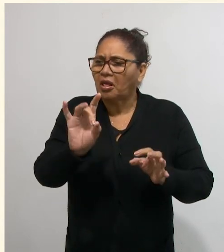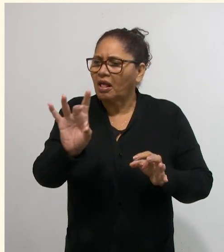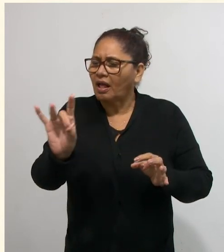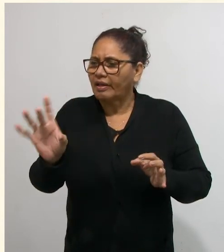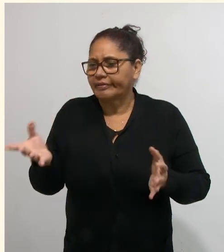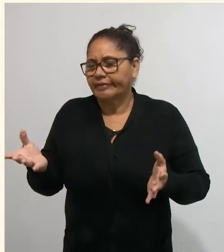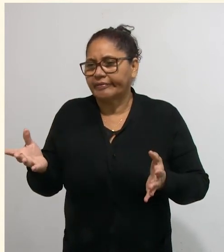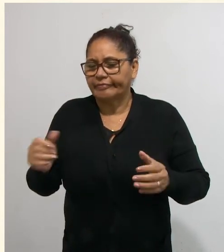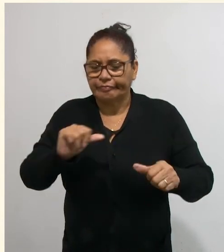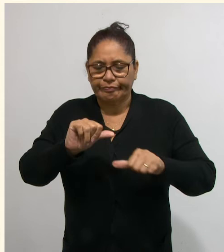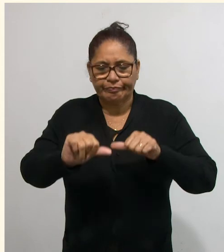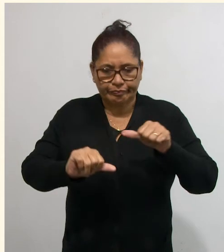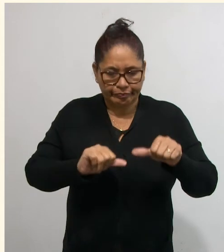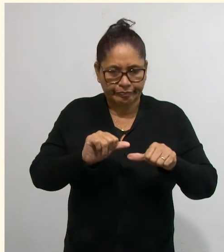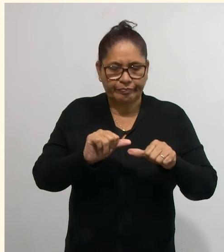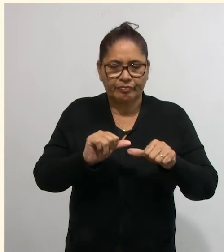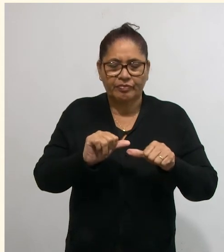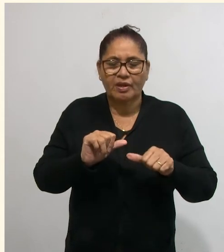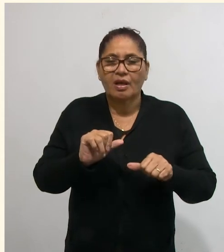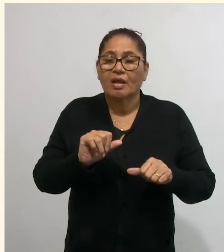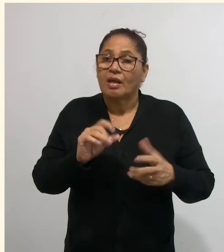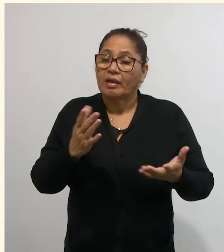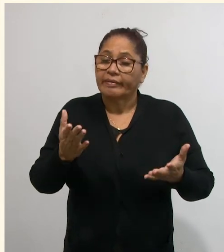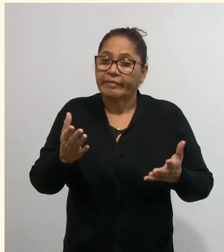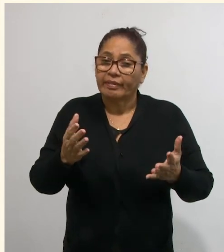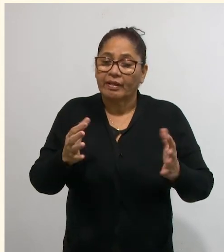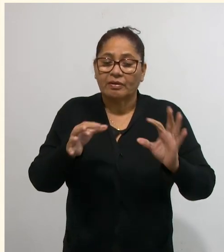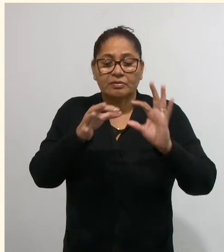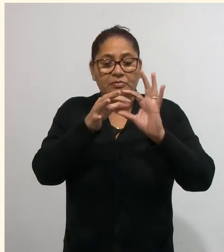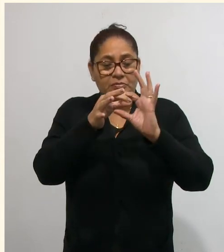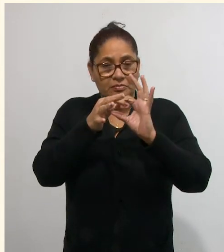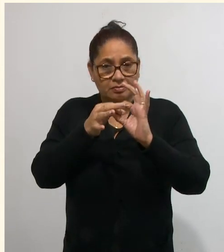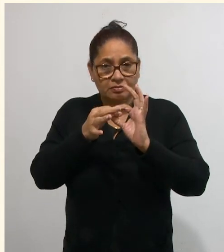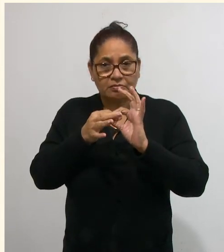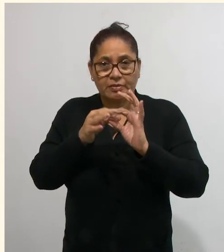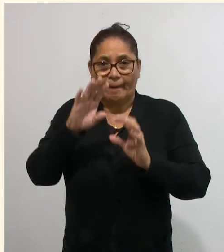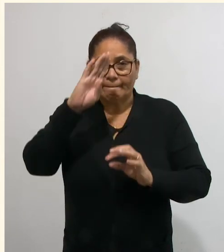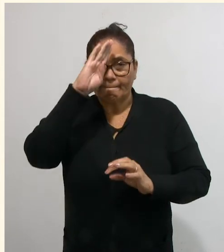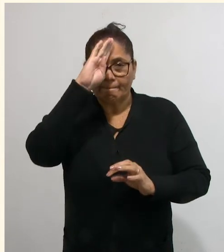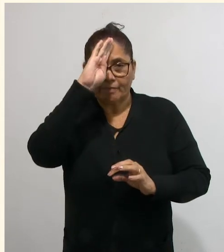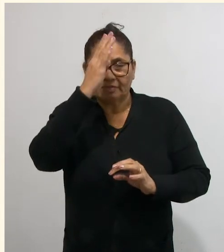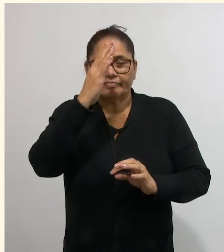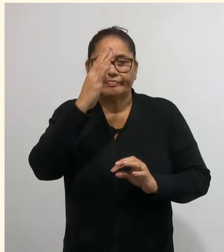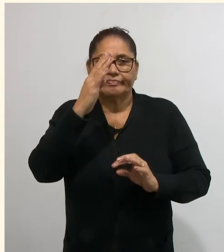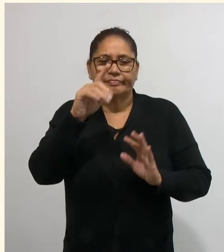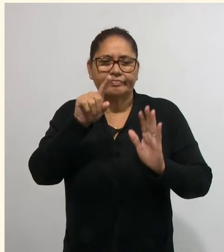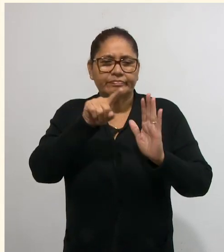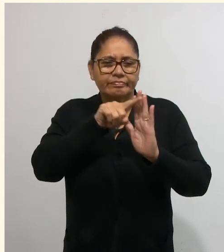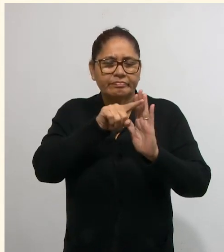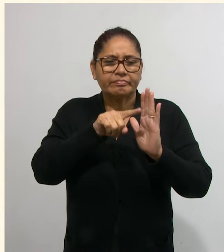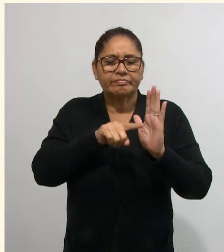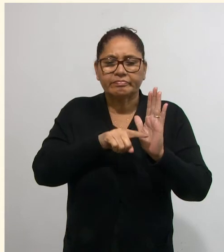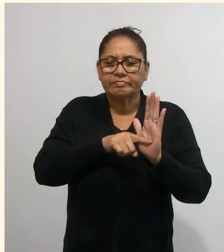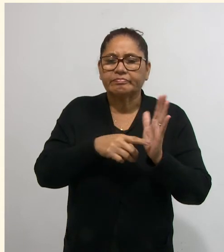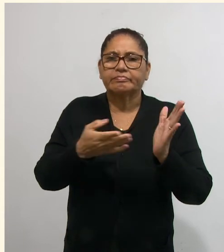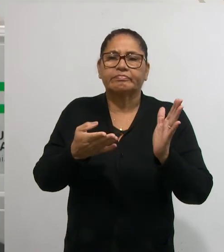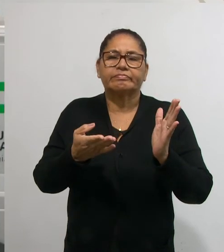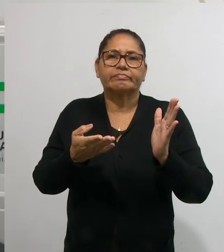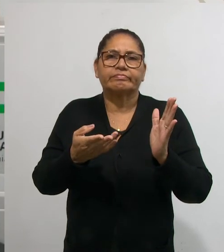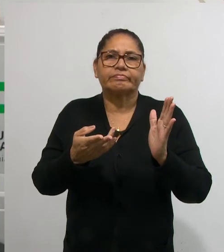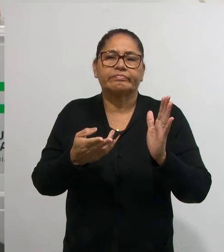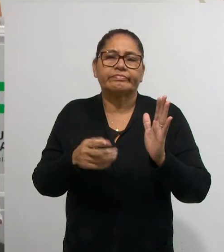situação didática e avaliação. Então, são esses contextos principais, conteúdos,